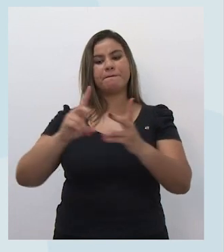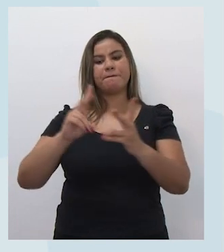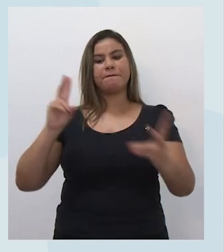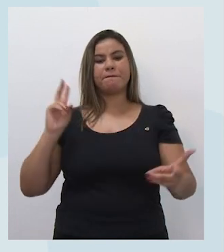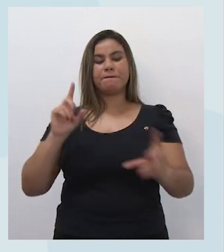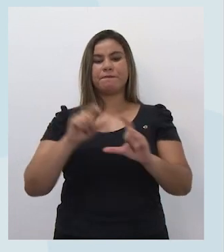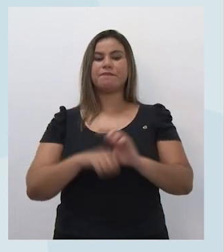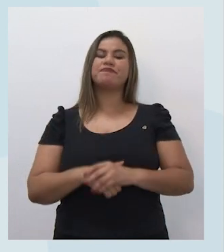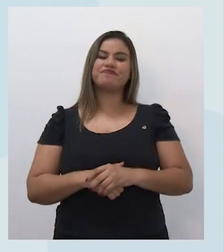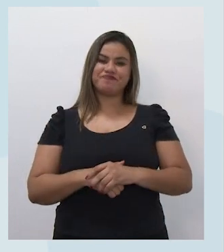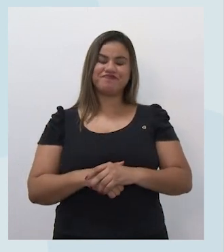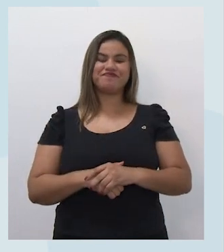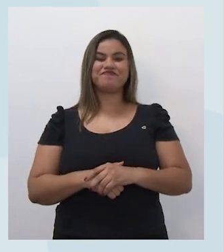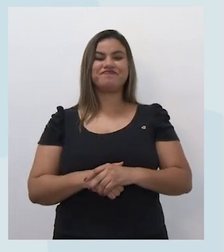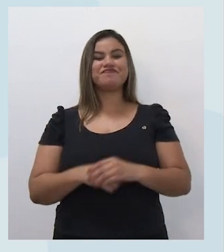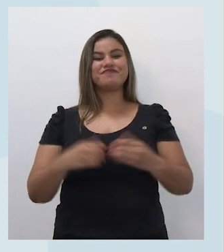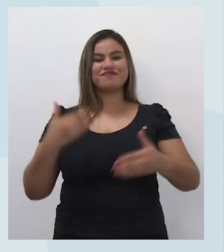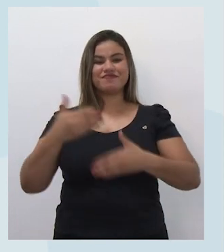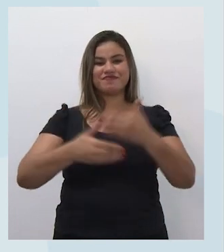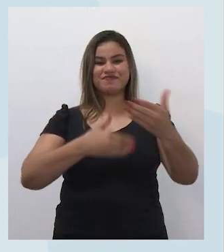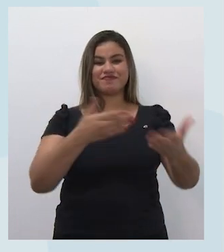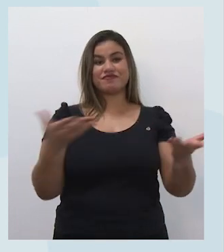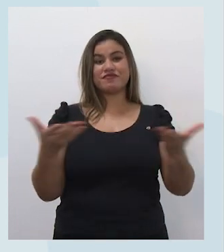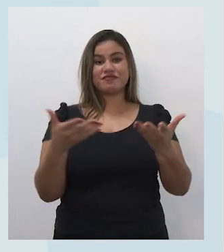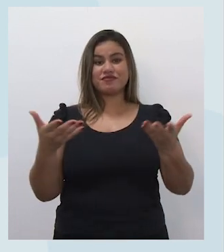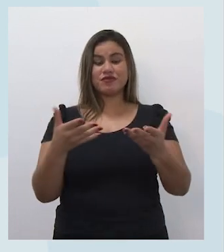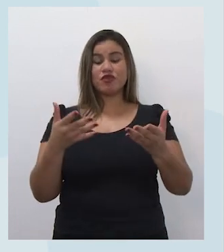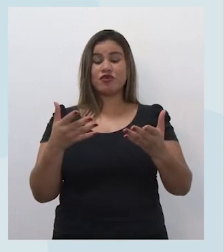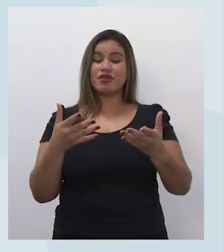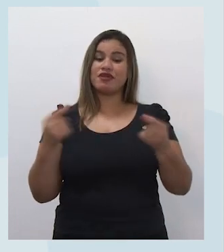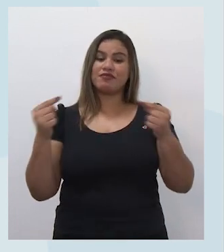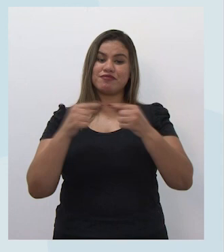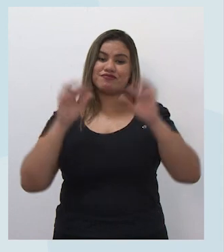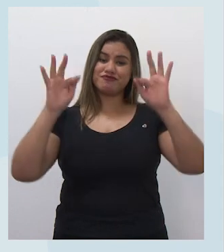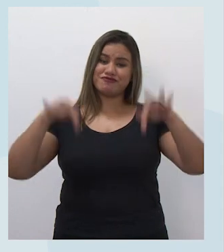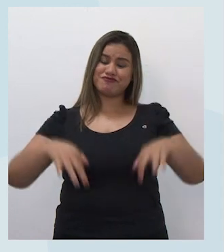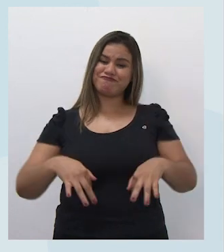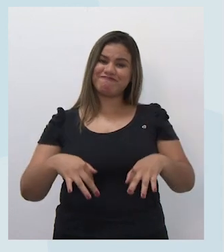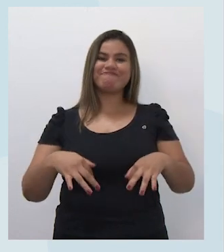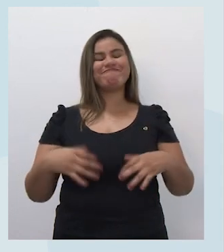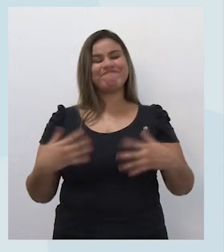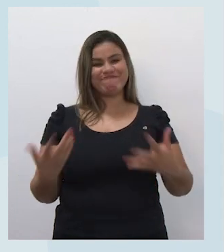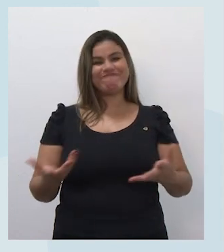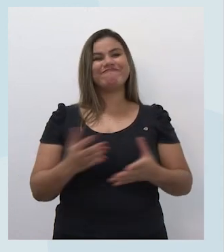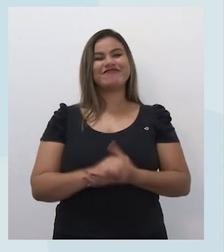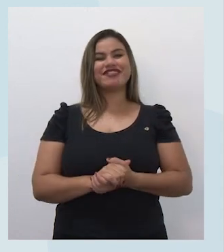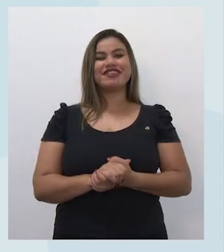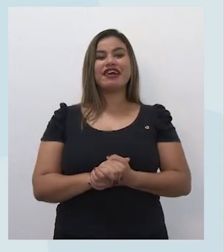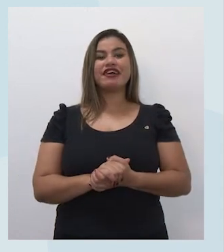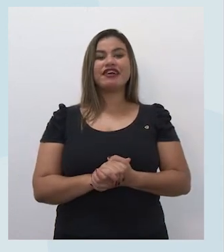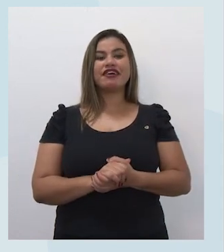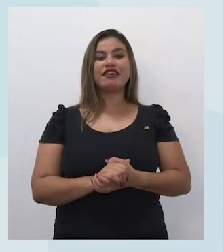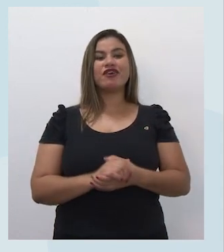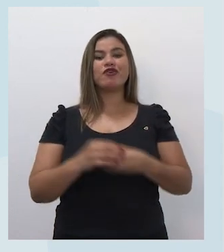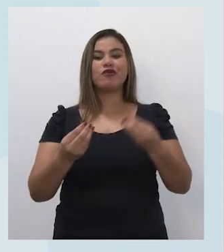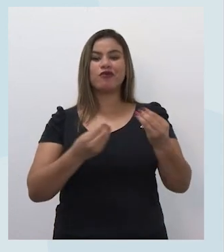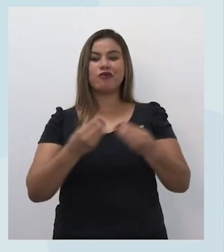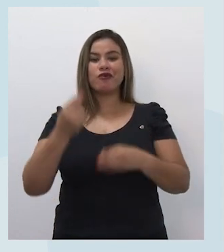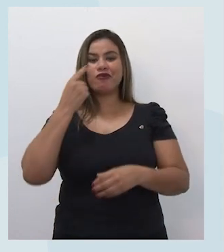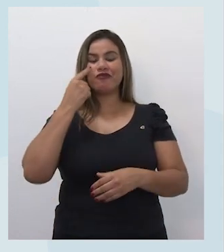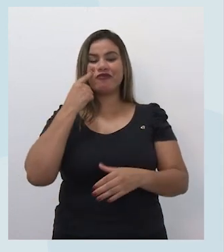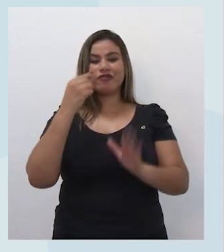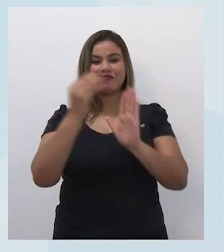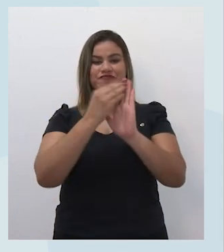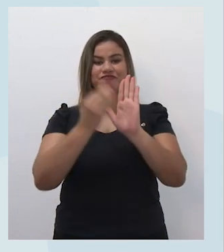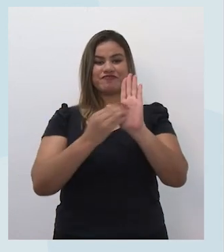informativos. Então, esse foi o nosso percurso. Já vamos, então, caminhando para a nossa revisitação do diário de